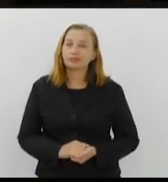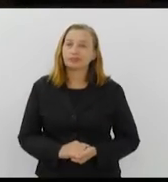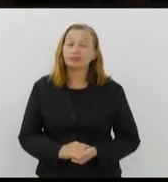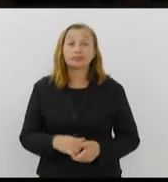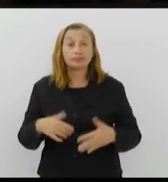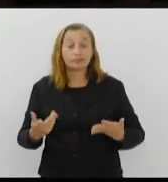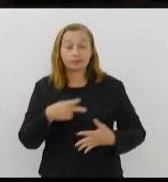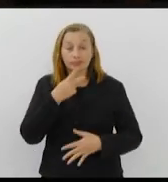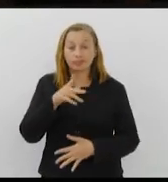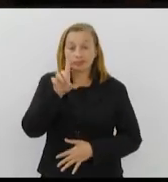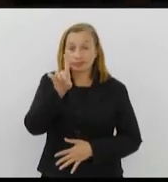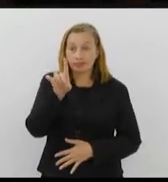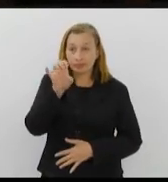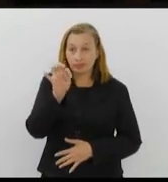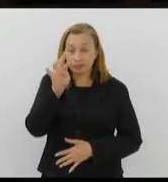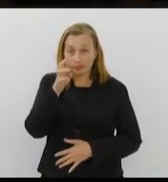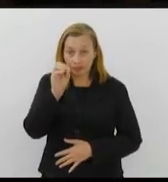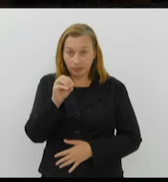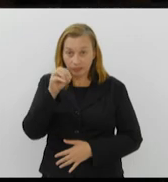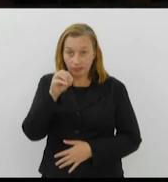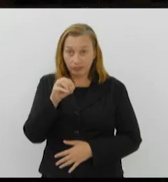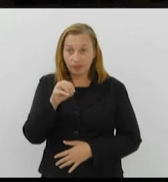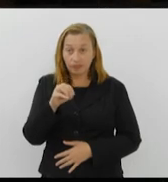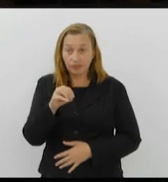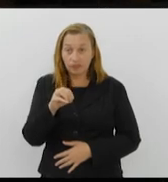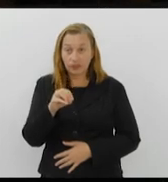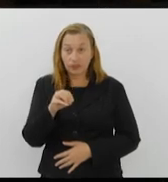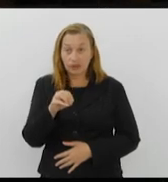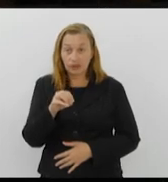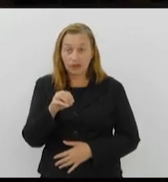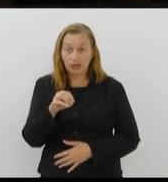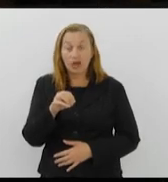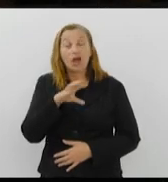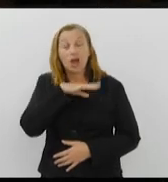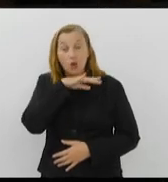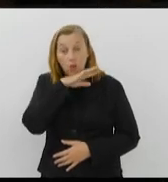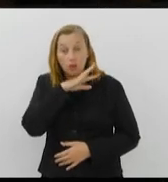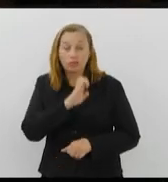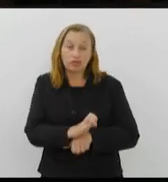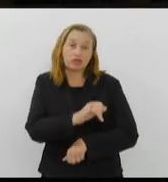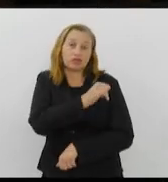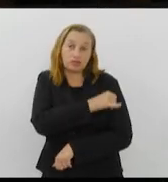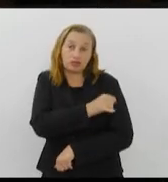digo que o DETRO é um câncer no estado do Rio de